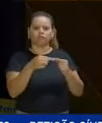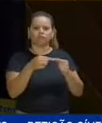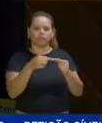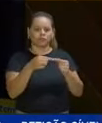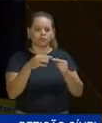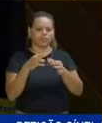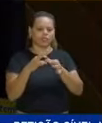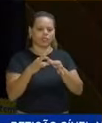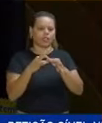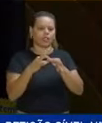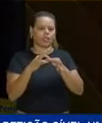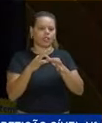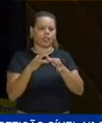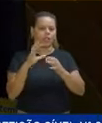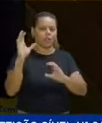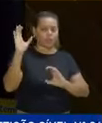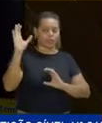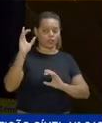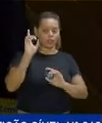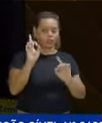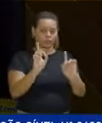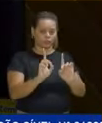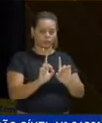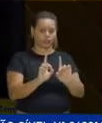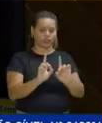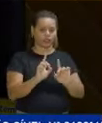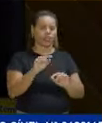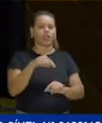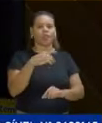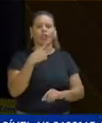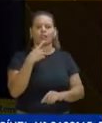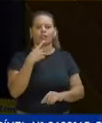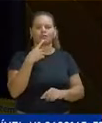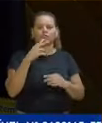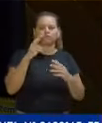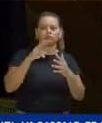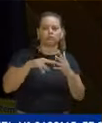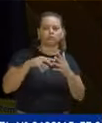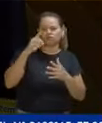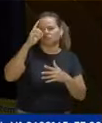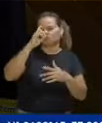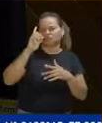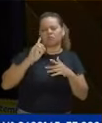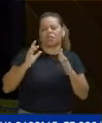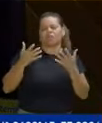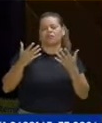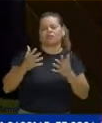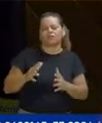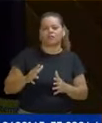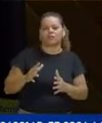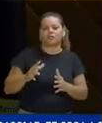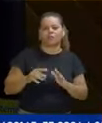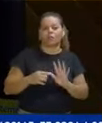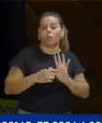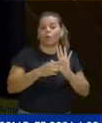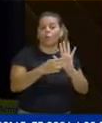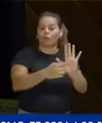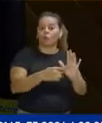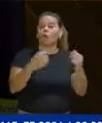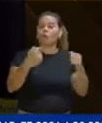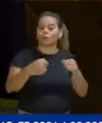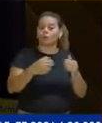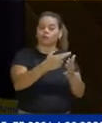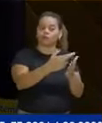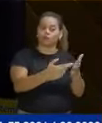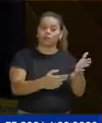candidatura. E, por essa razão, a candidata não pode alegar desconhecimento da obrigação que lhe é imposta desde quando faz o registro do